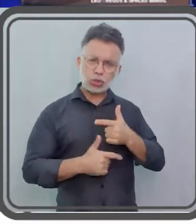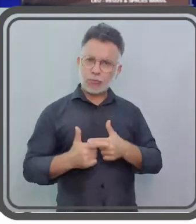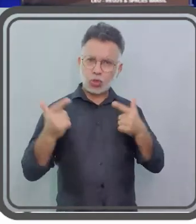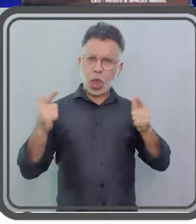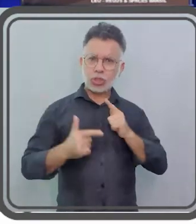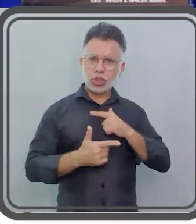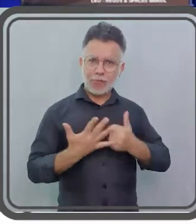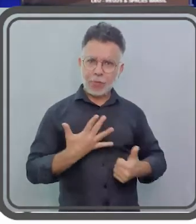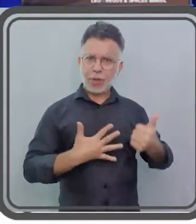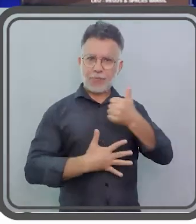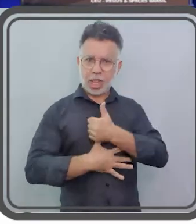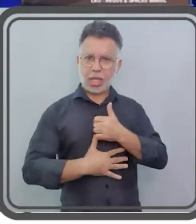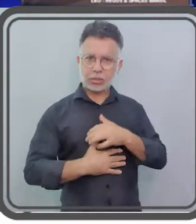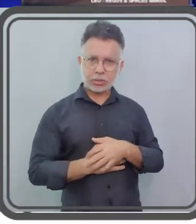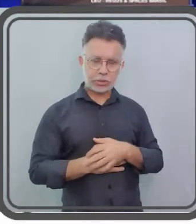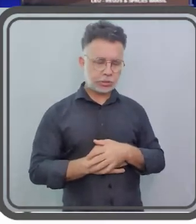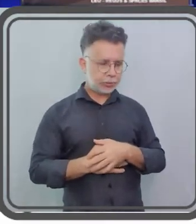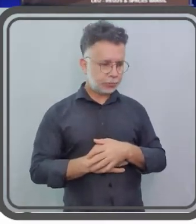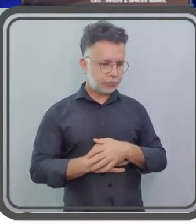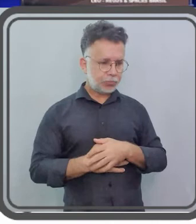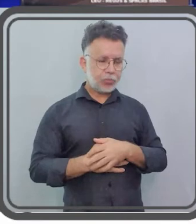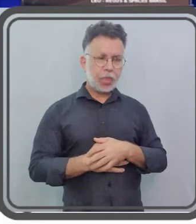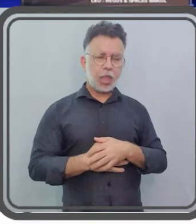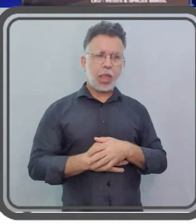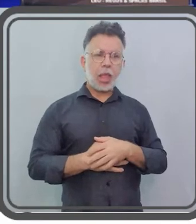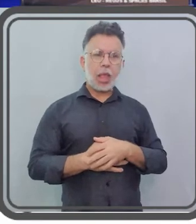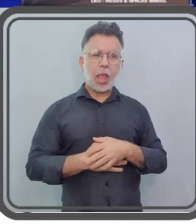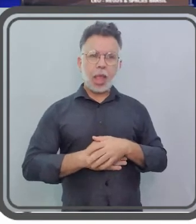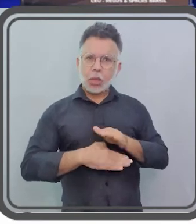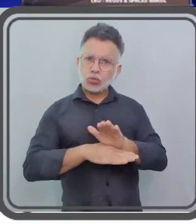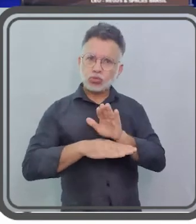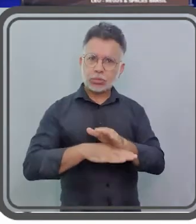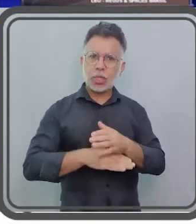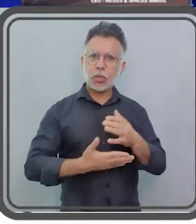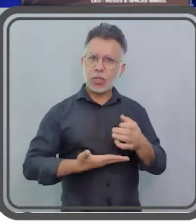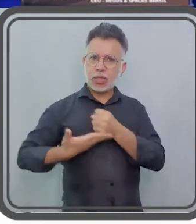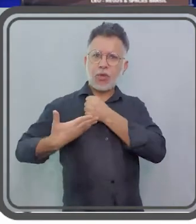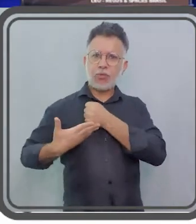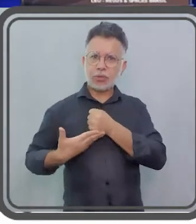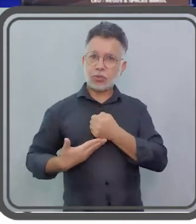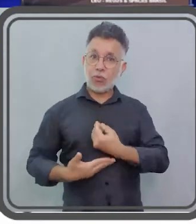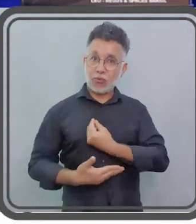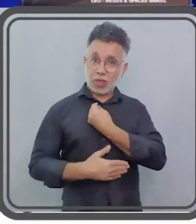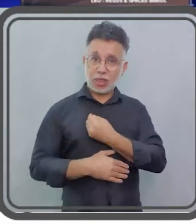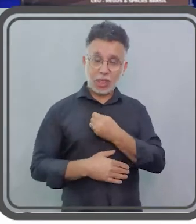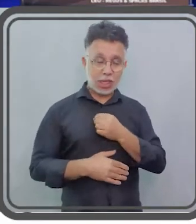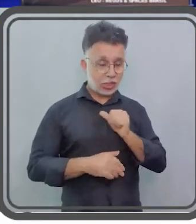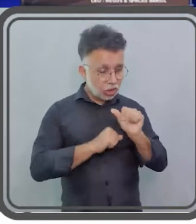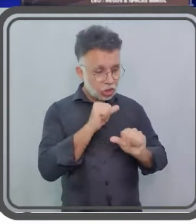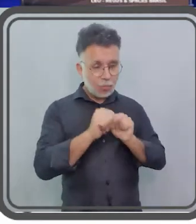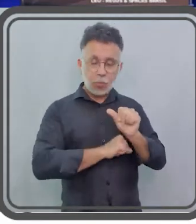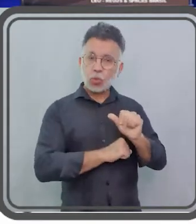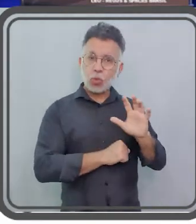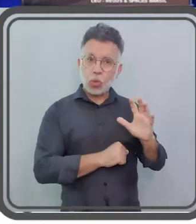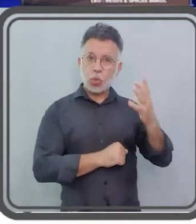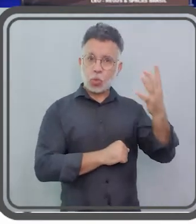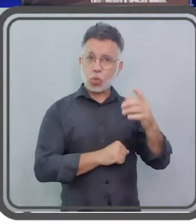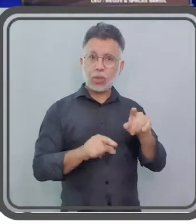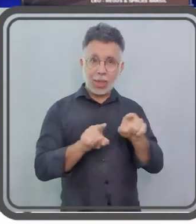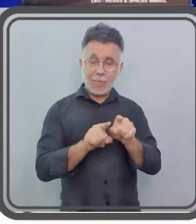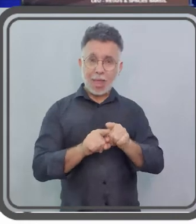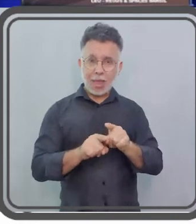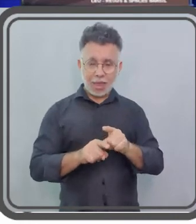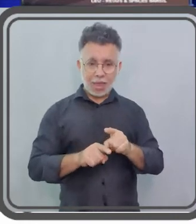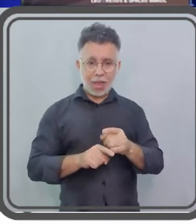ter situações onde salvamos vidas, a gente mudou a situações da nutrição infantil